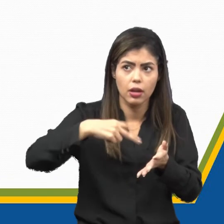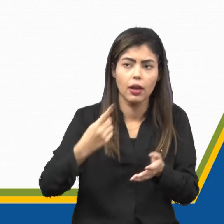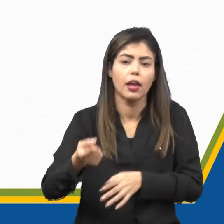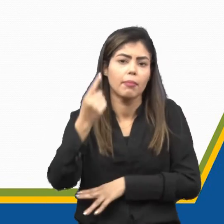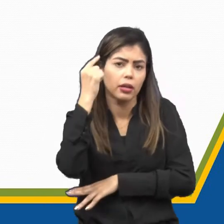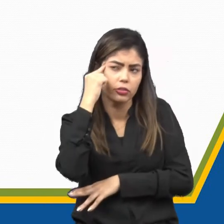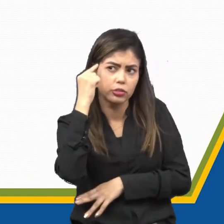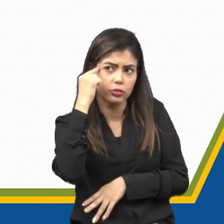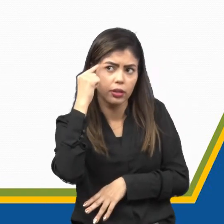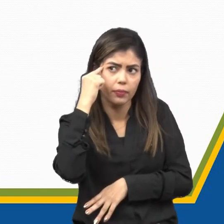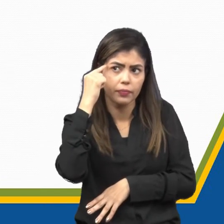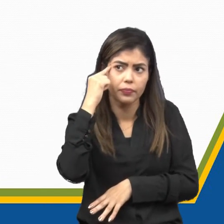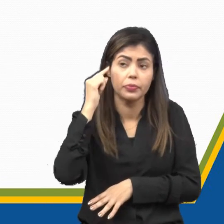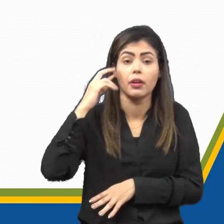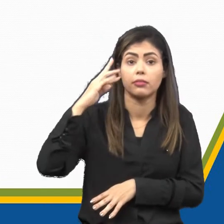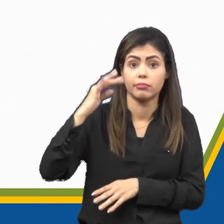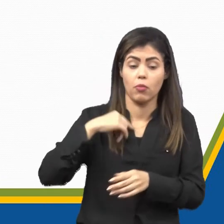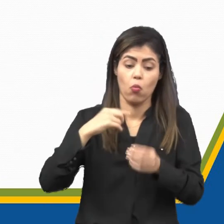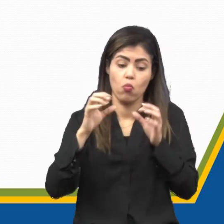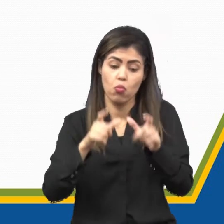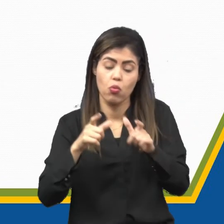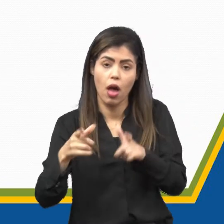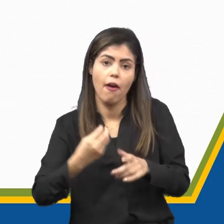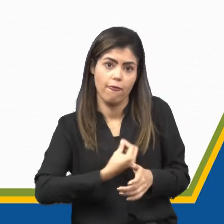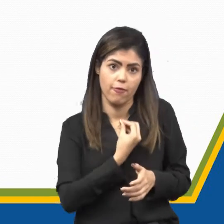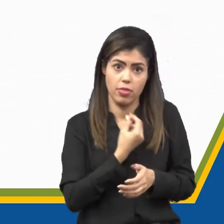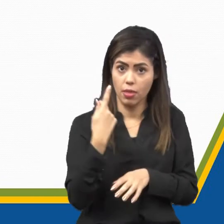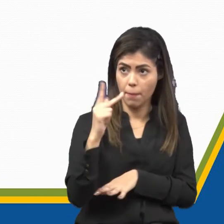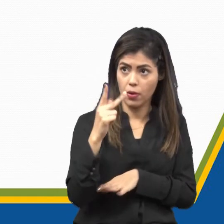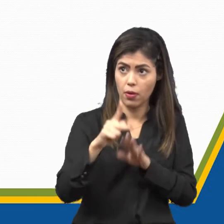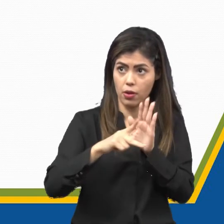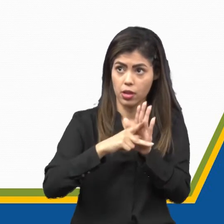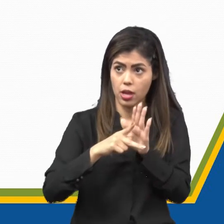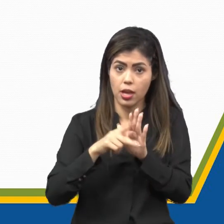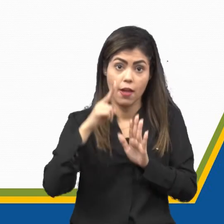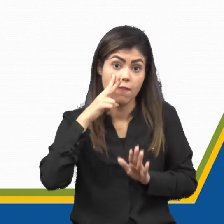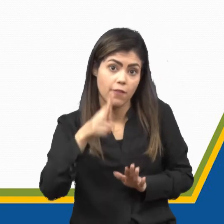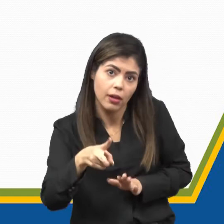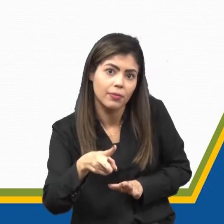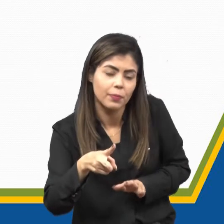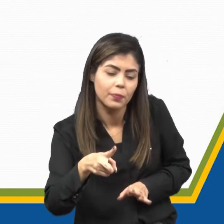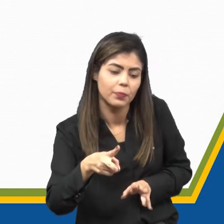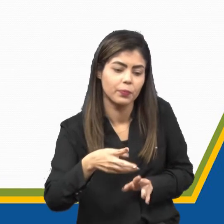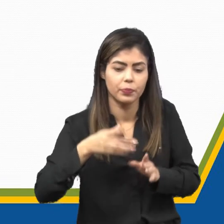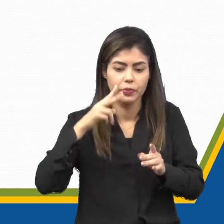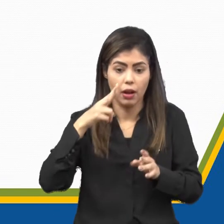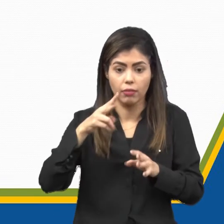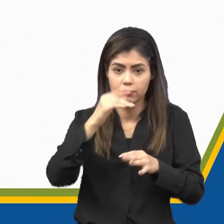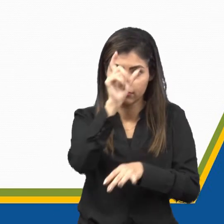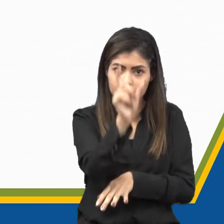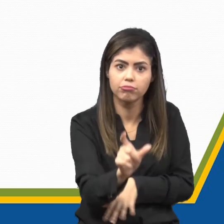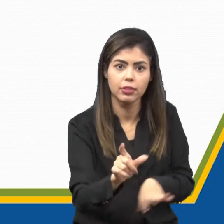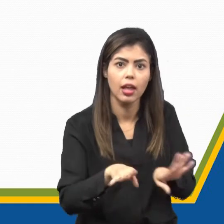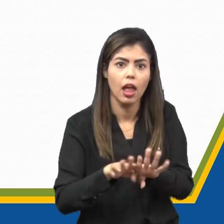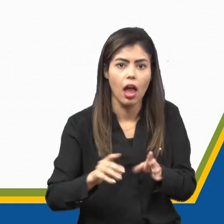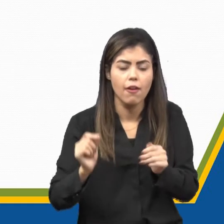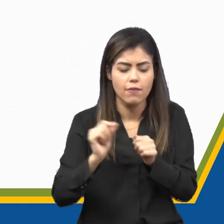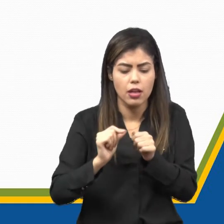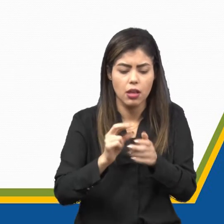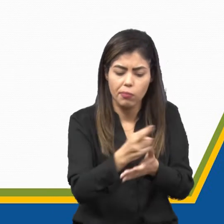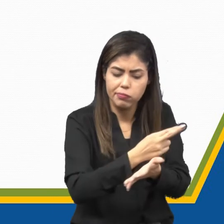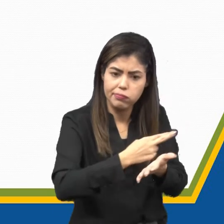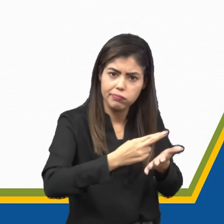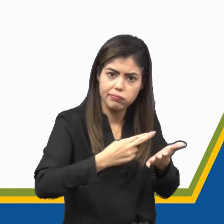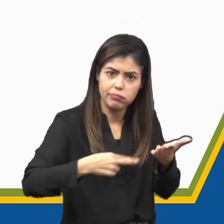dançarinos, imaginar uma situação de sua vida que você gostaria de ver em cena e elaborar um roteiro sobre a